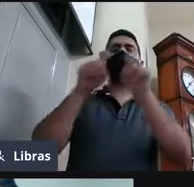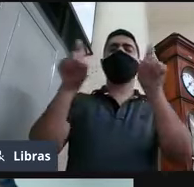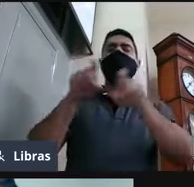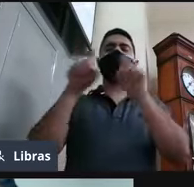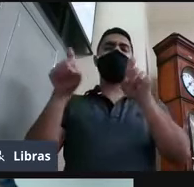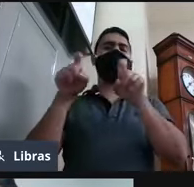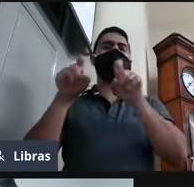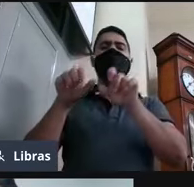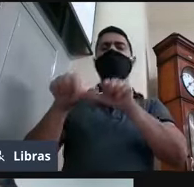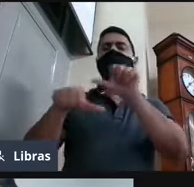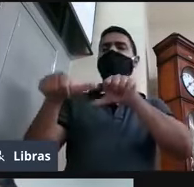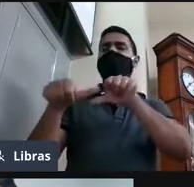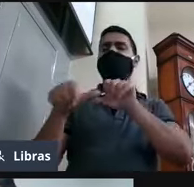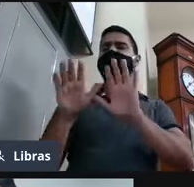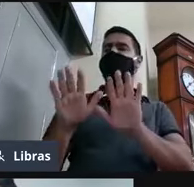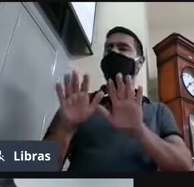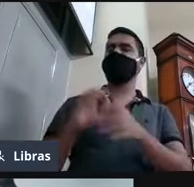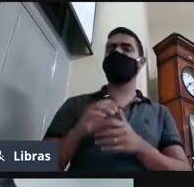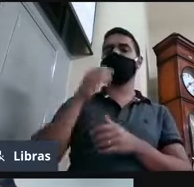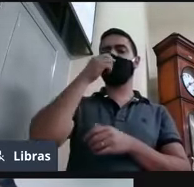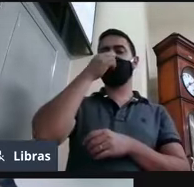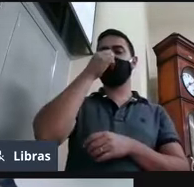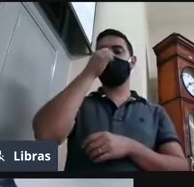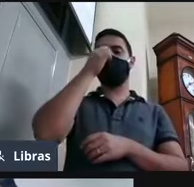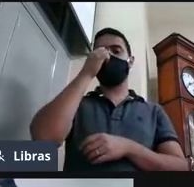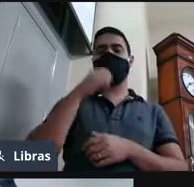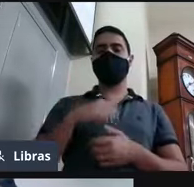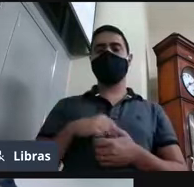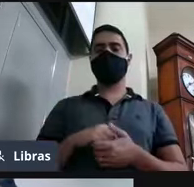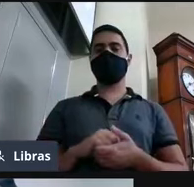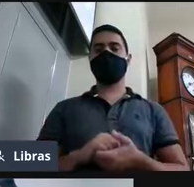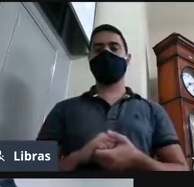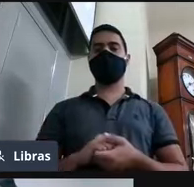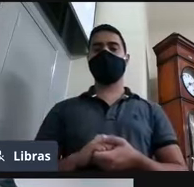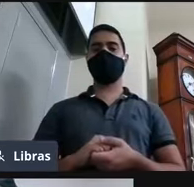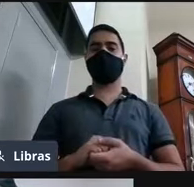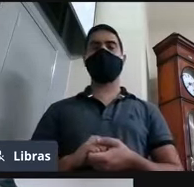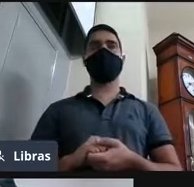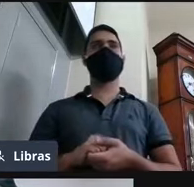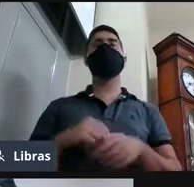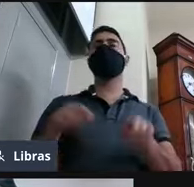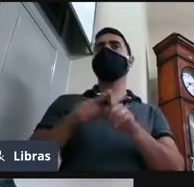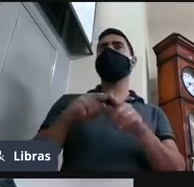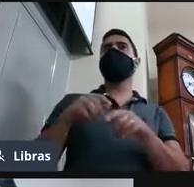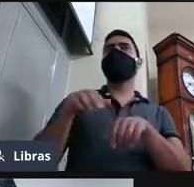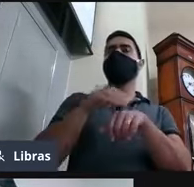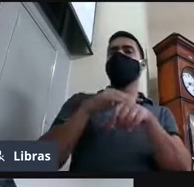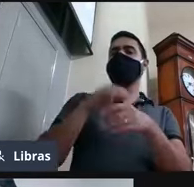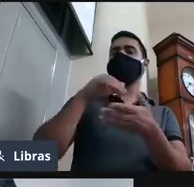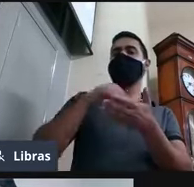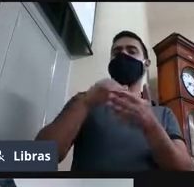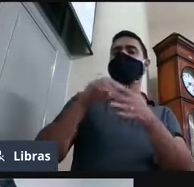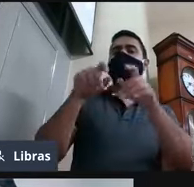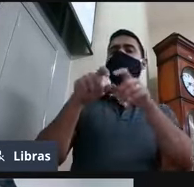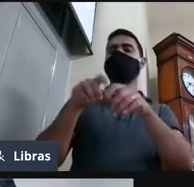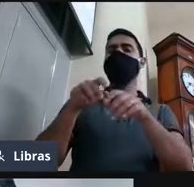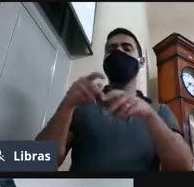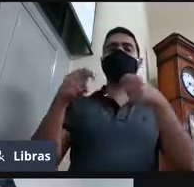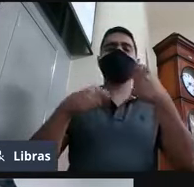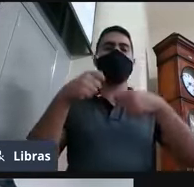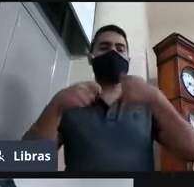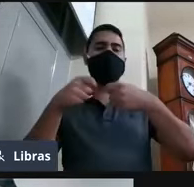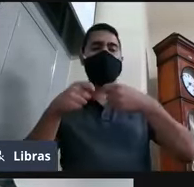mudou. E eu digo isso porque eu conversei com o prefeito, conversei com a secretária de Fazenda, dando o direito de